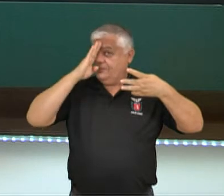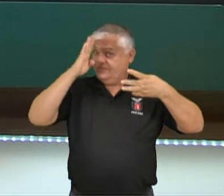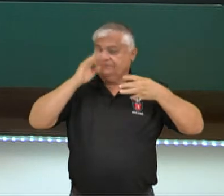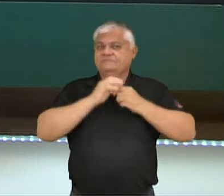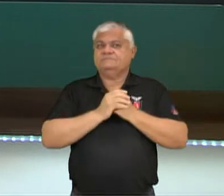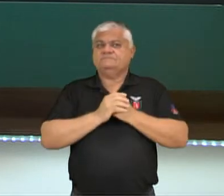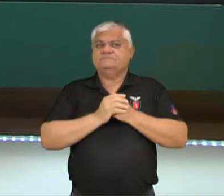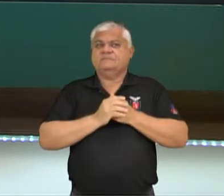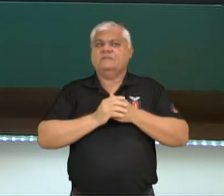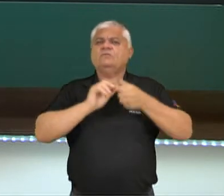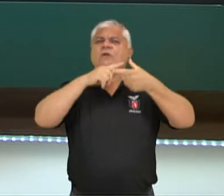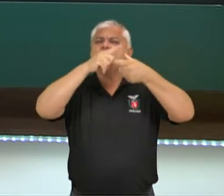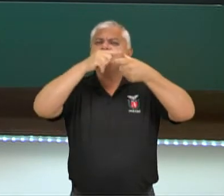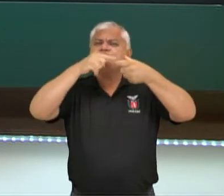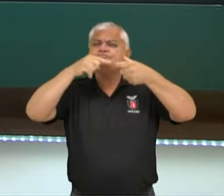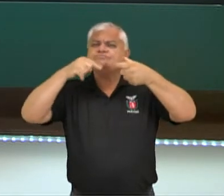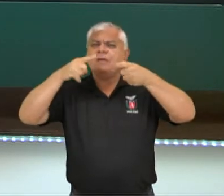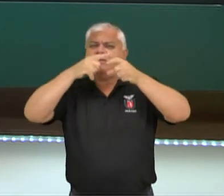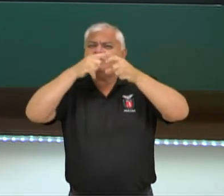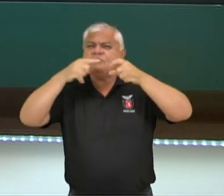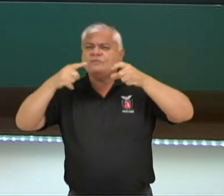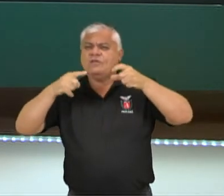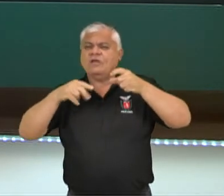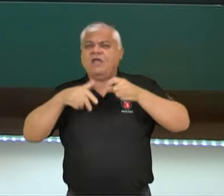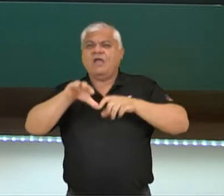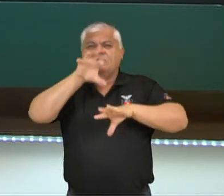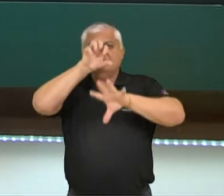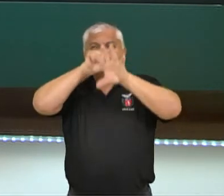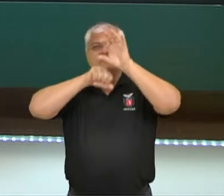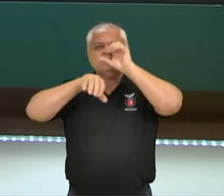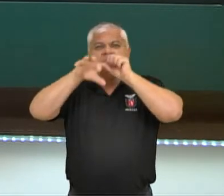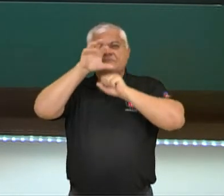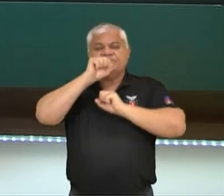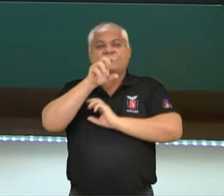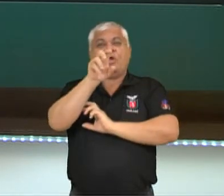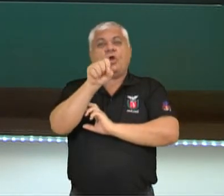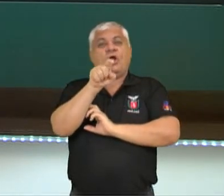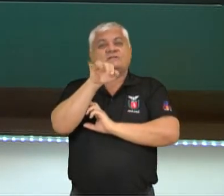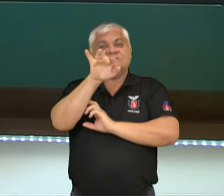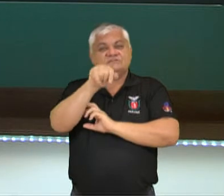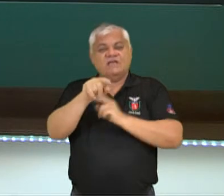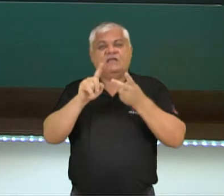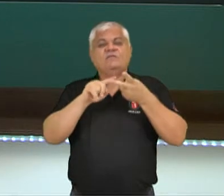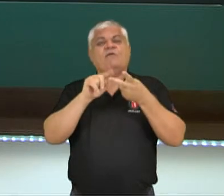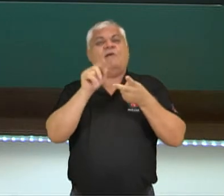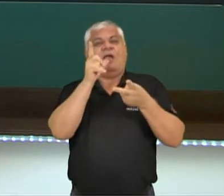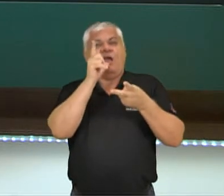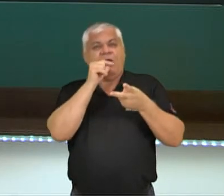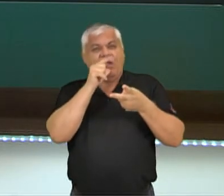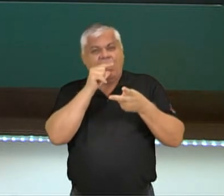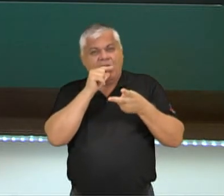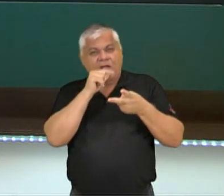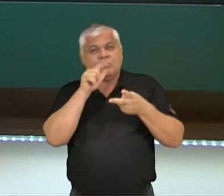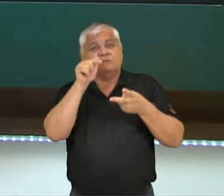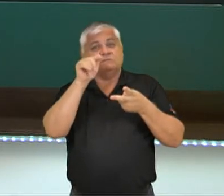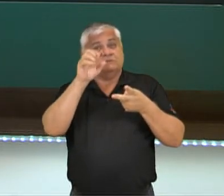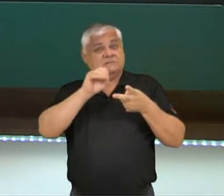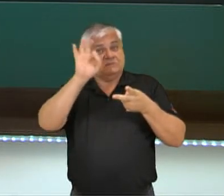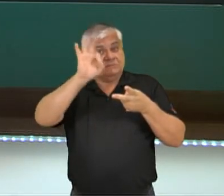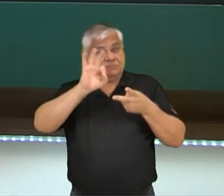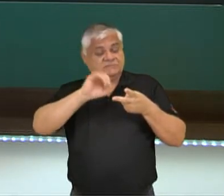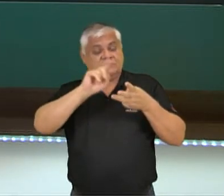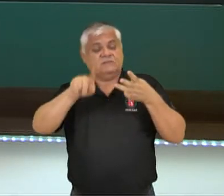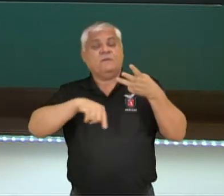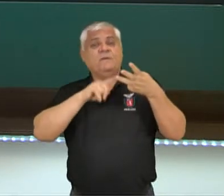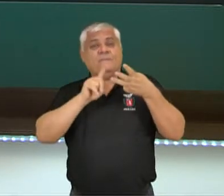a gente vai ter a entrada de gás oxigênio associado com a água, que compõe 70% do nosso organismo, e mais